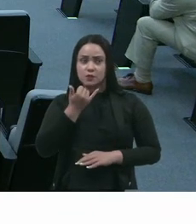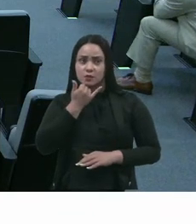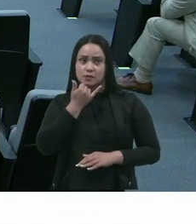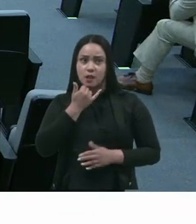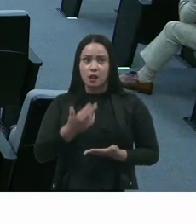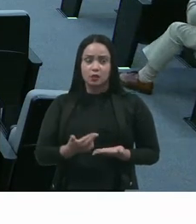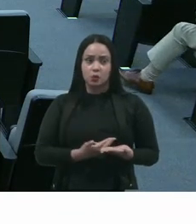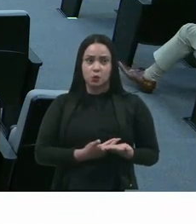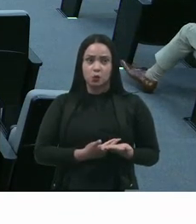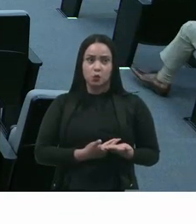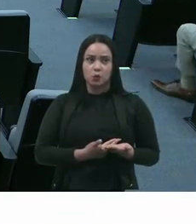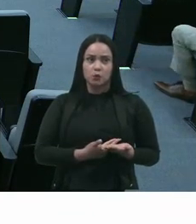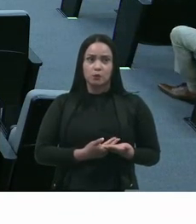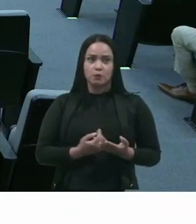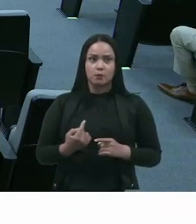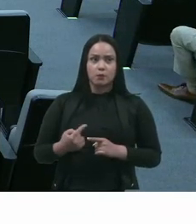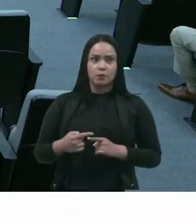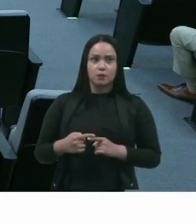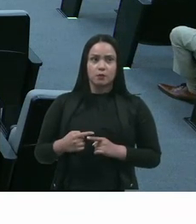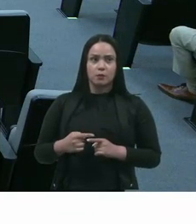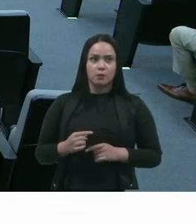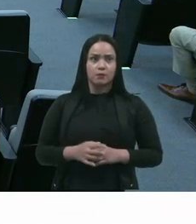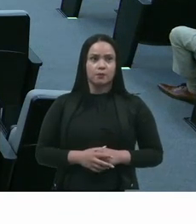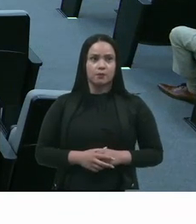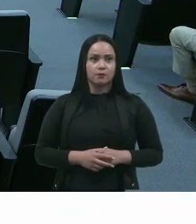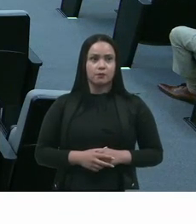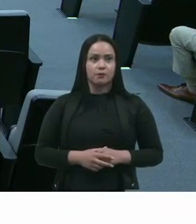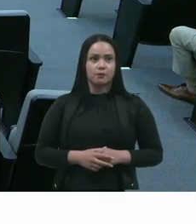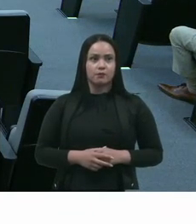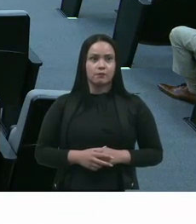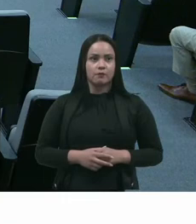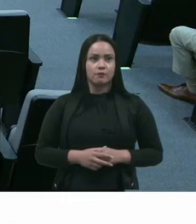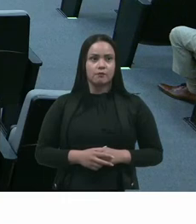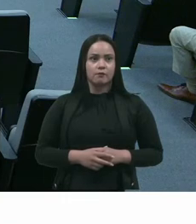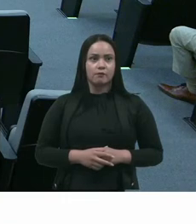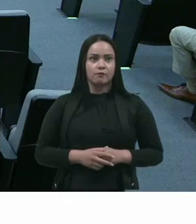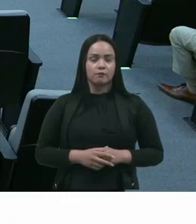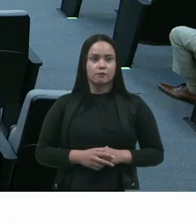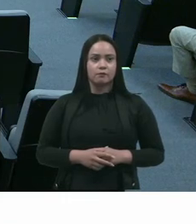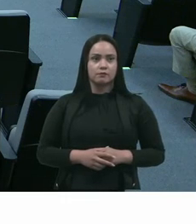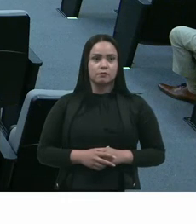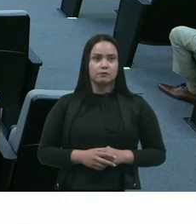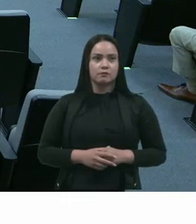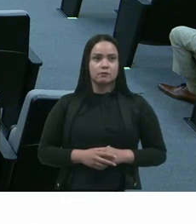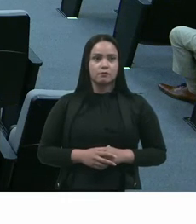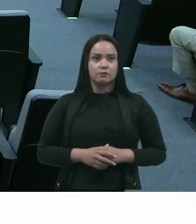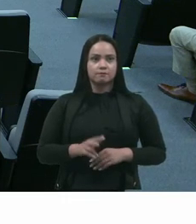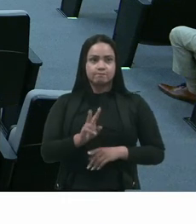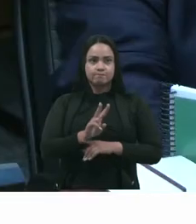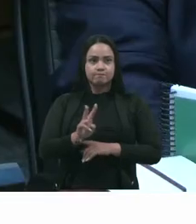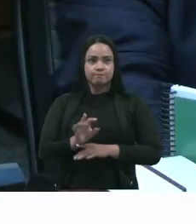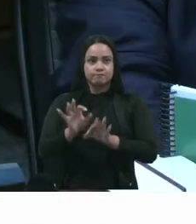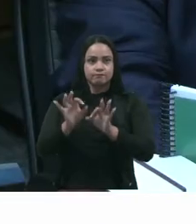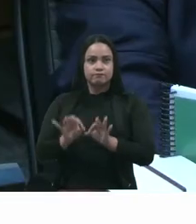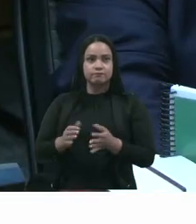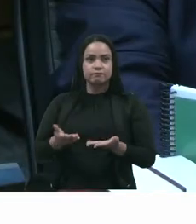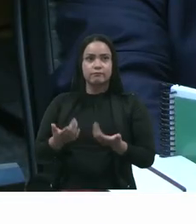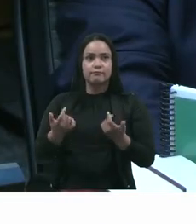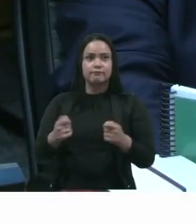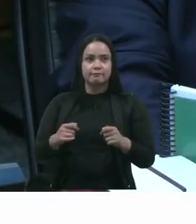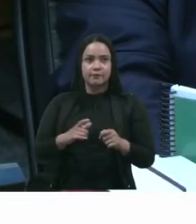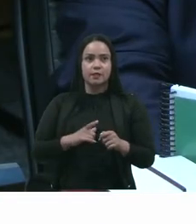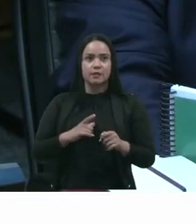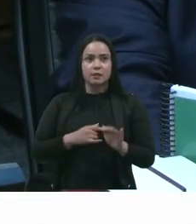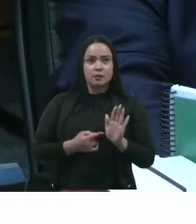eminente relator, porque, para o cabimento da revisão disciplinar, é necessário que haja